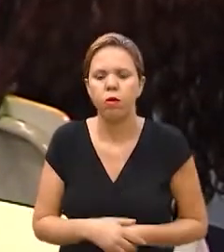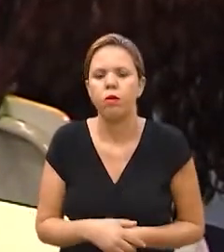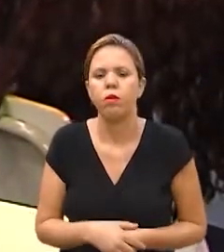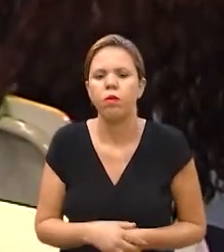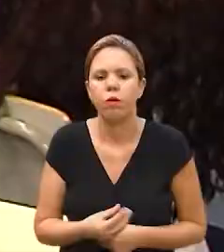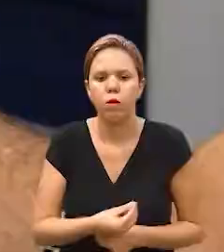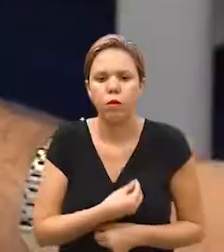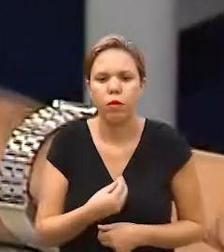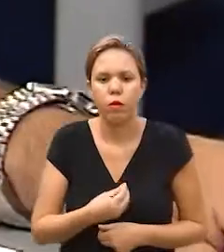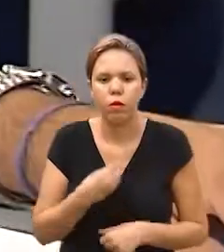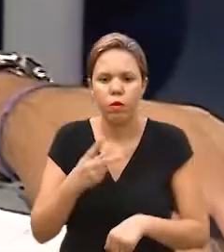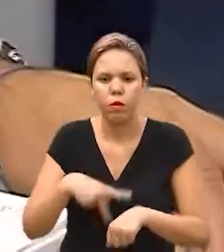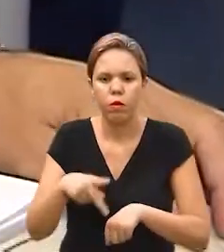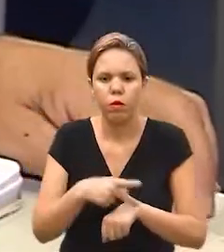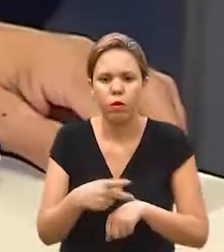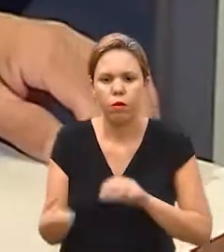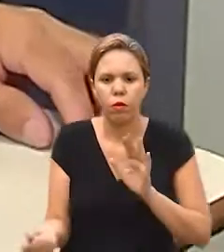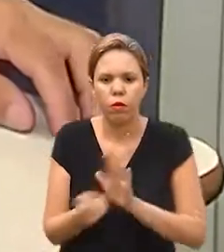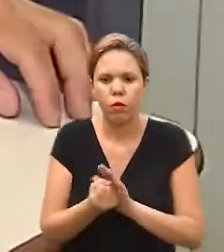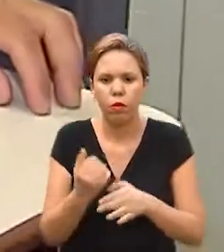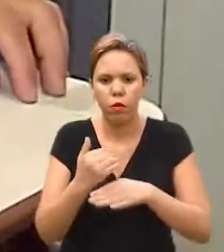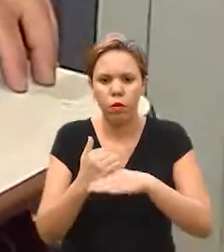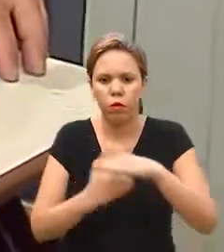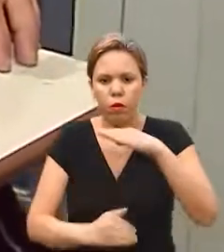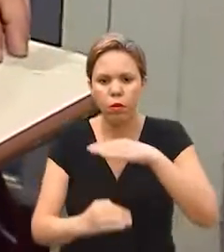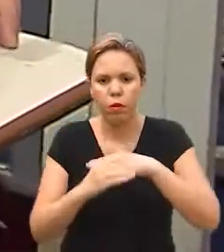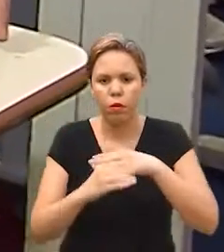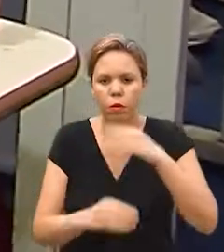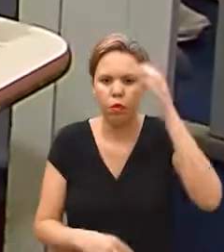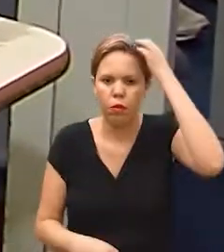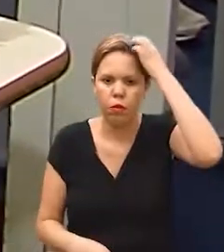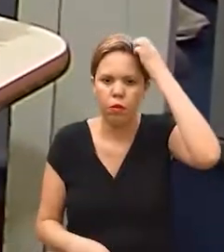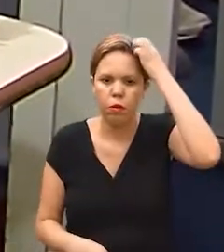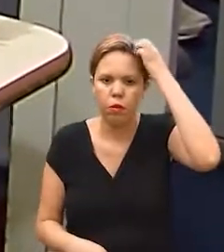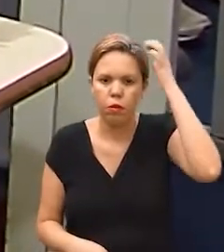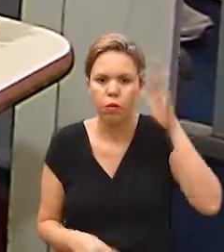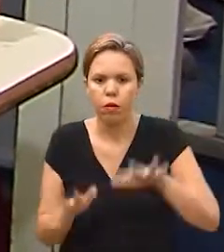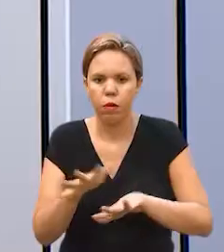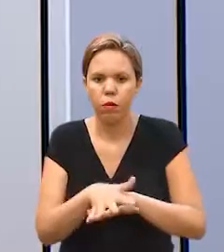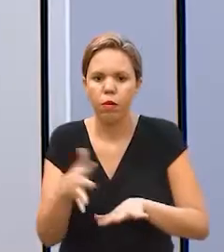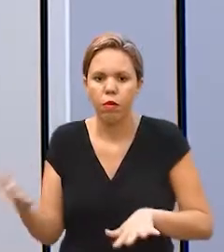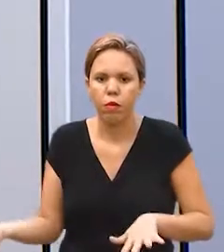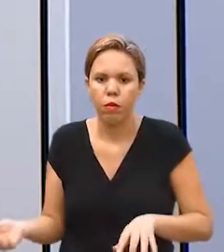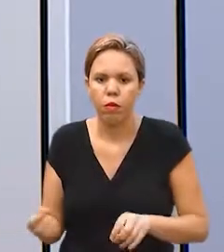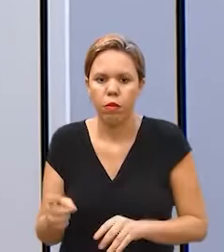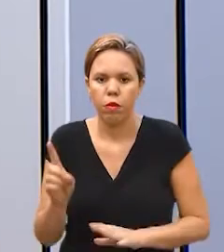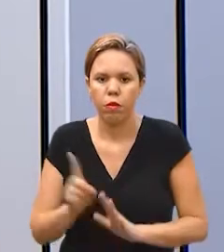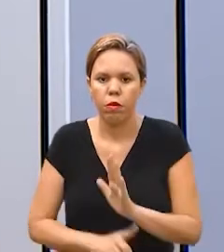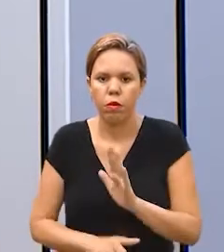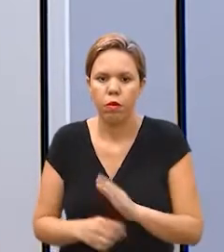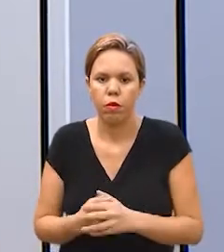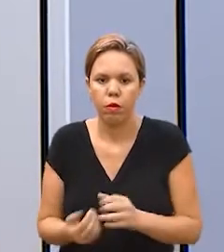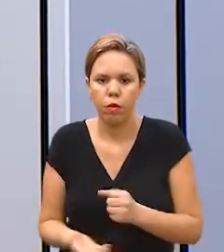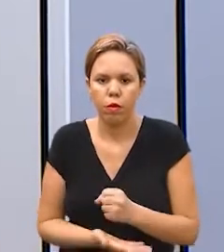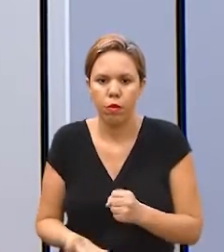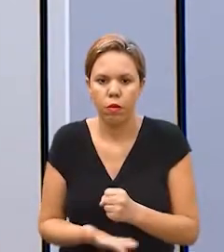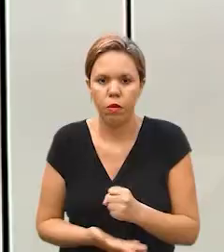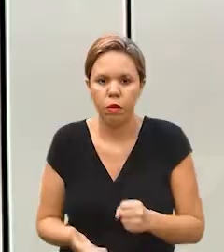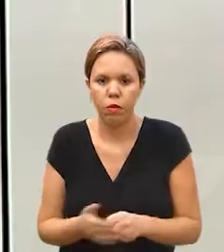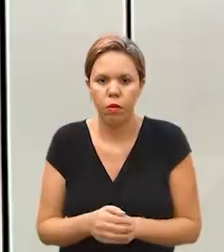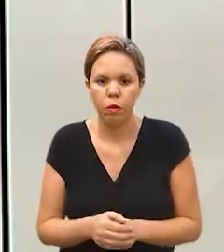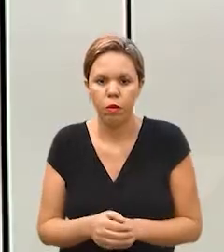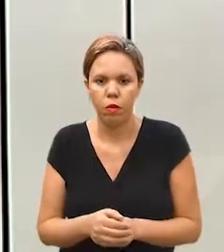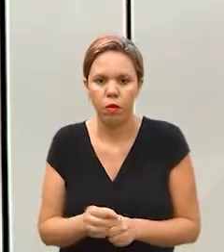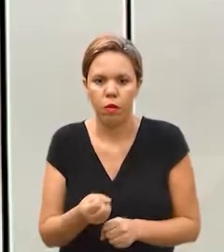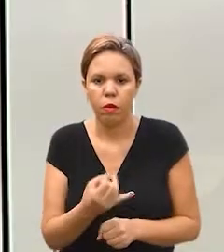país marcado pela desigualdade, pela exclusão de direitos básicos, né, de boa parte da